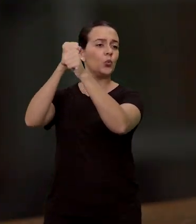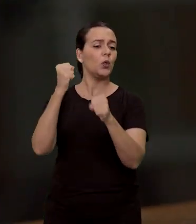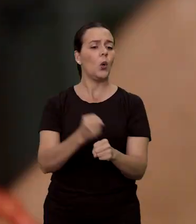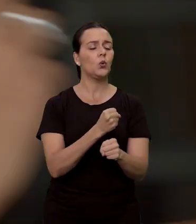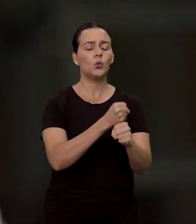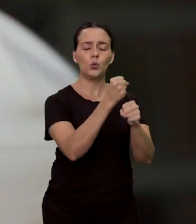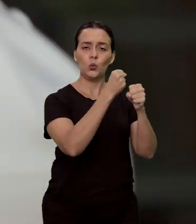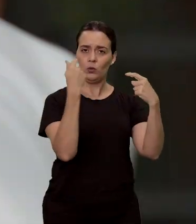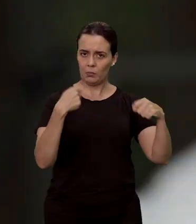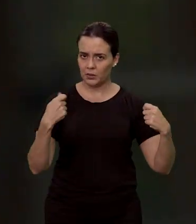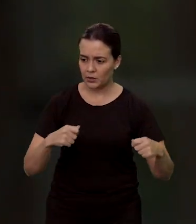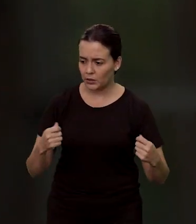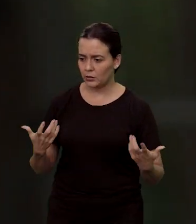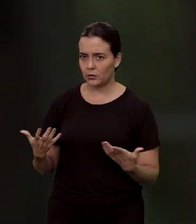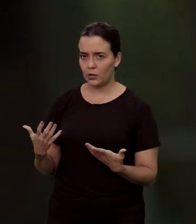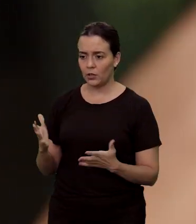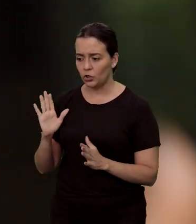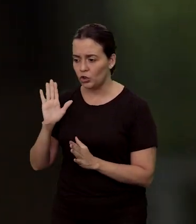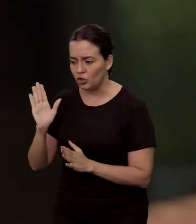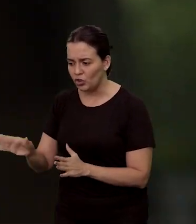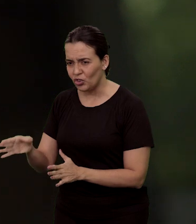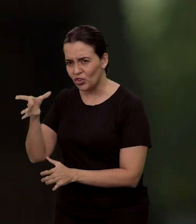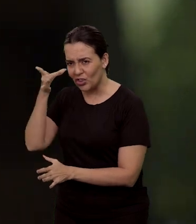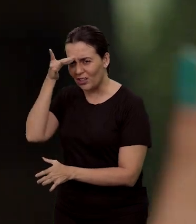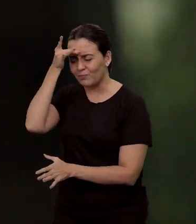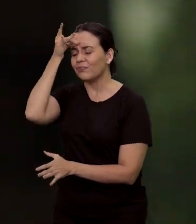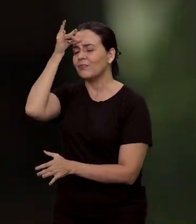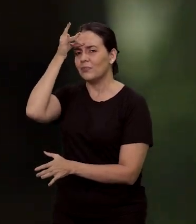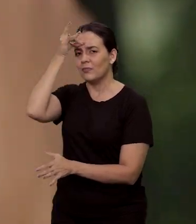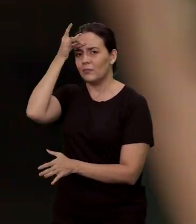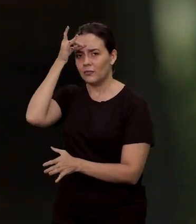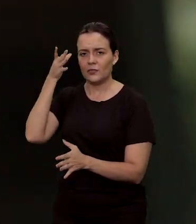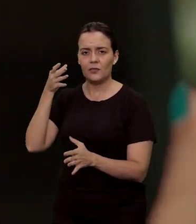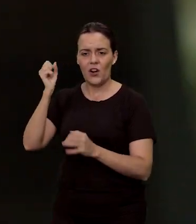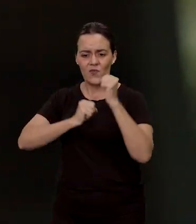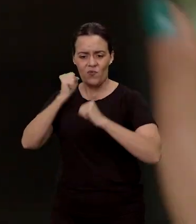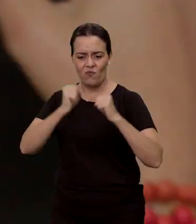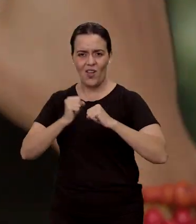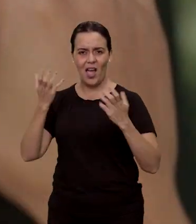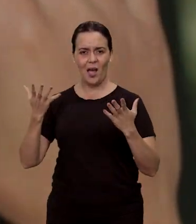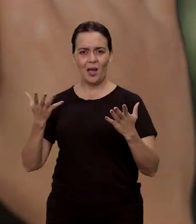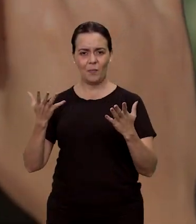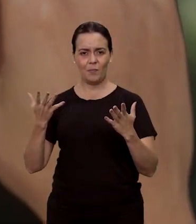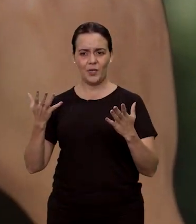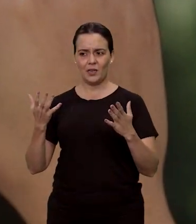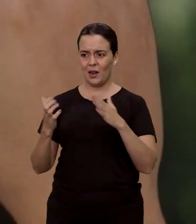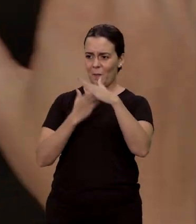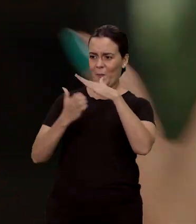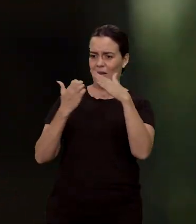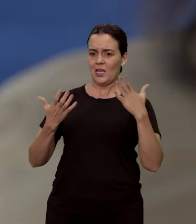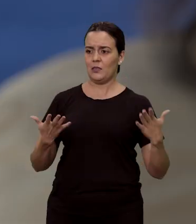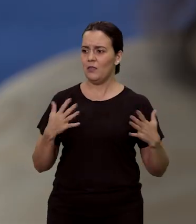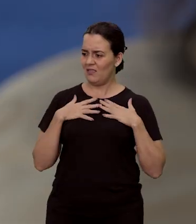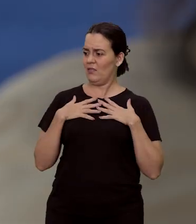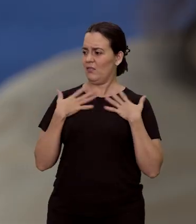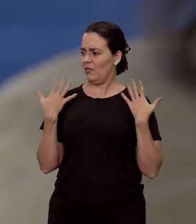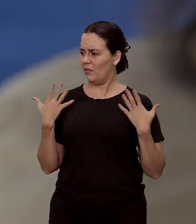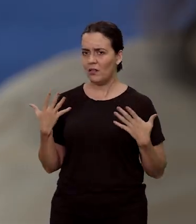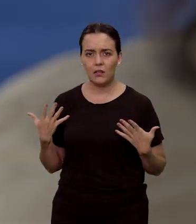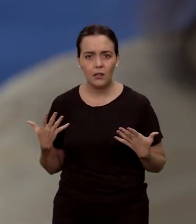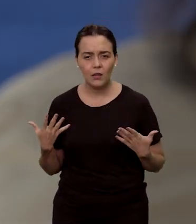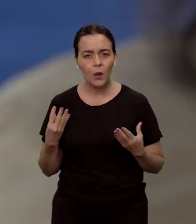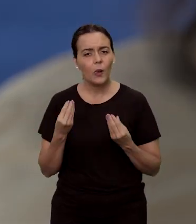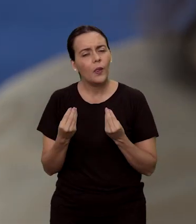Desenvolvimento é sinônimo de colocar a floresta no chão e fábrica, indústria. E a gente fala, gente... E aí a gente